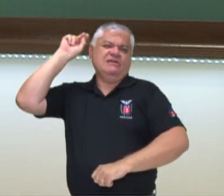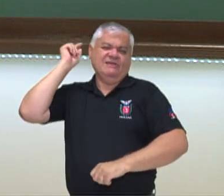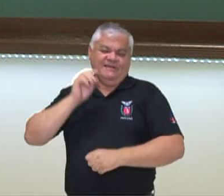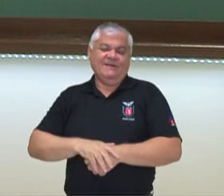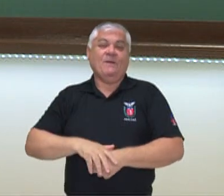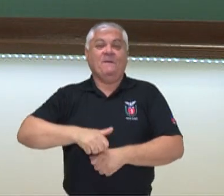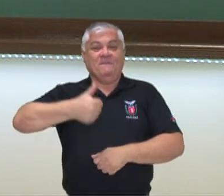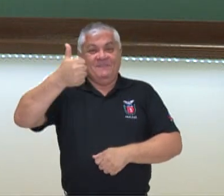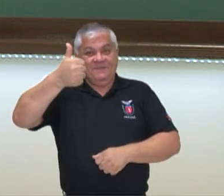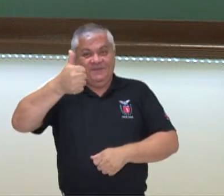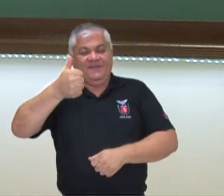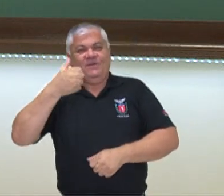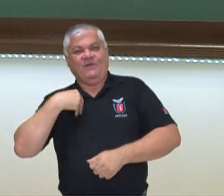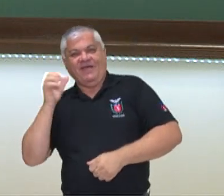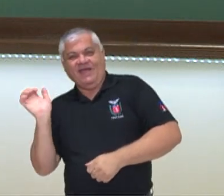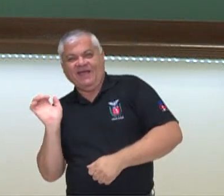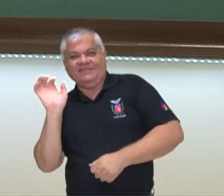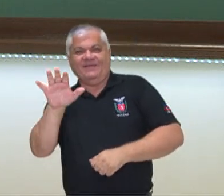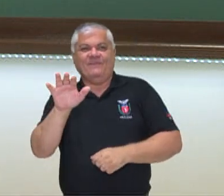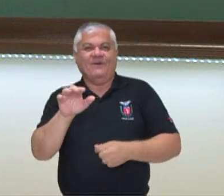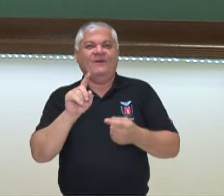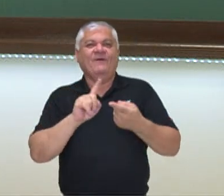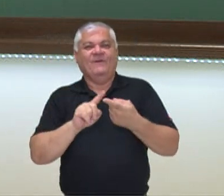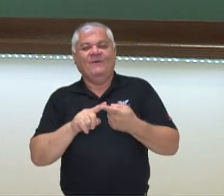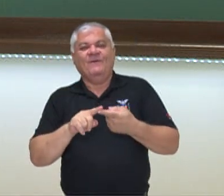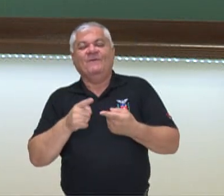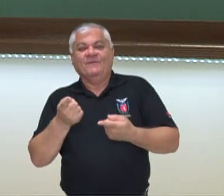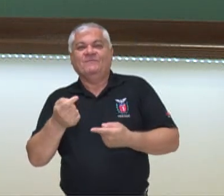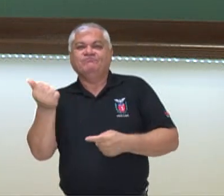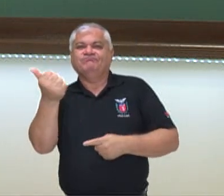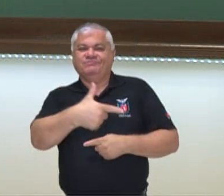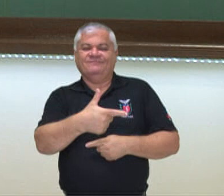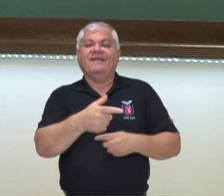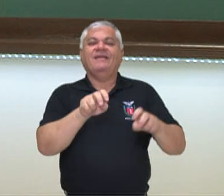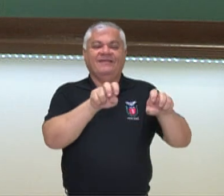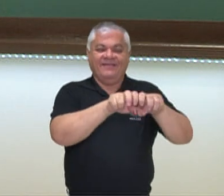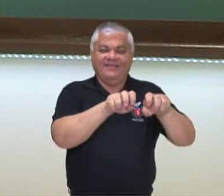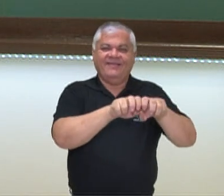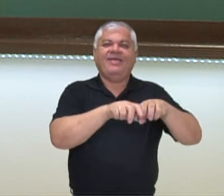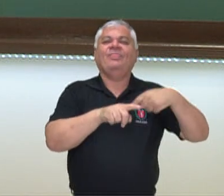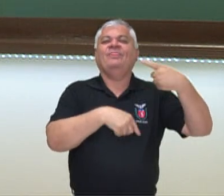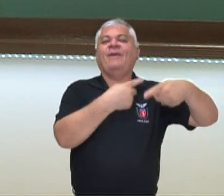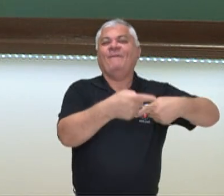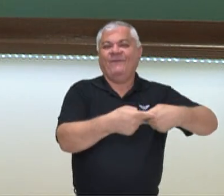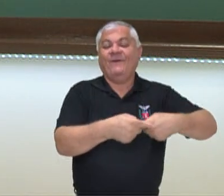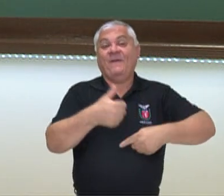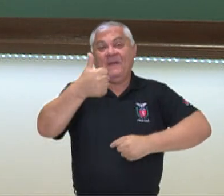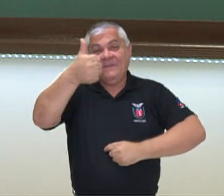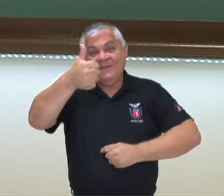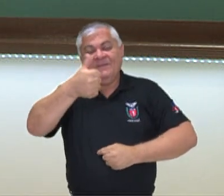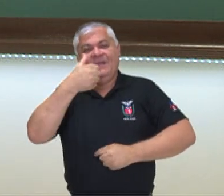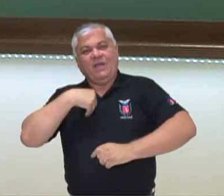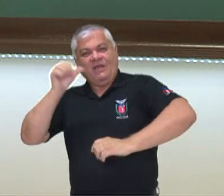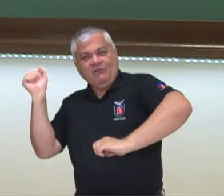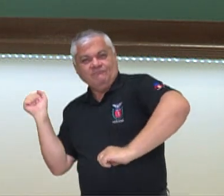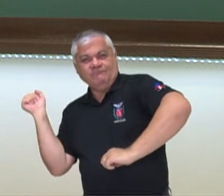certo? Handball ou handebol, as duas pronúncias estão corretas, tá certo? Então o handebol ele é mais